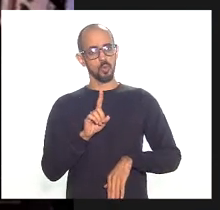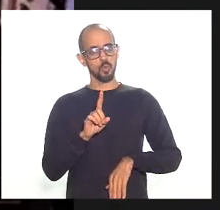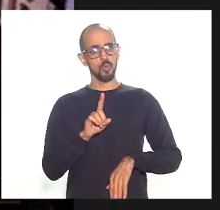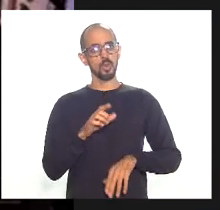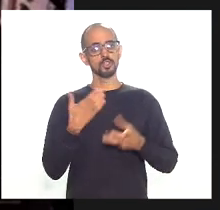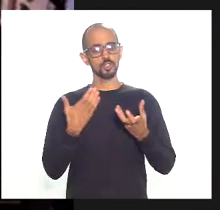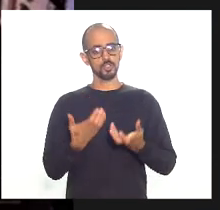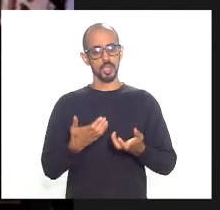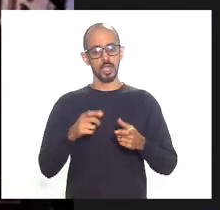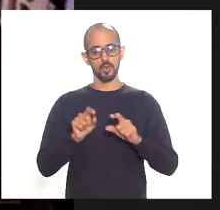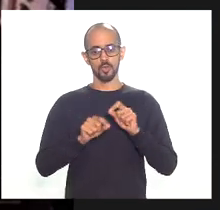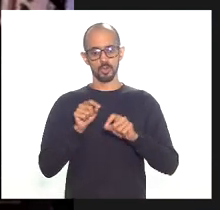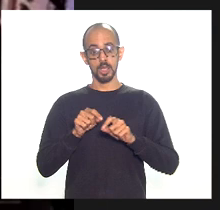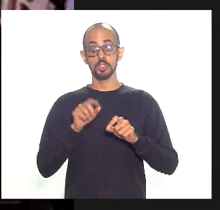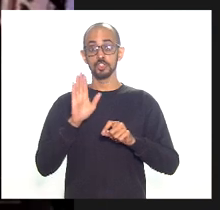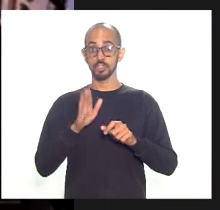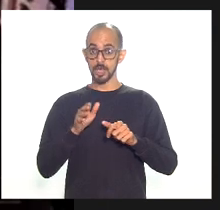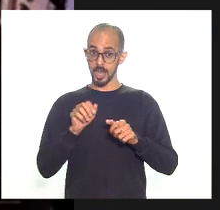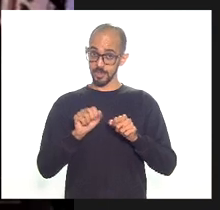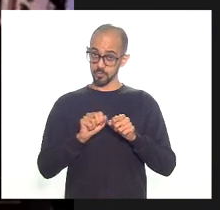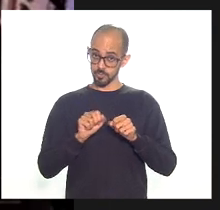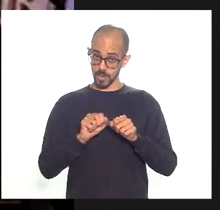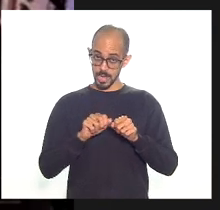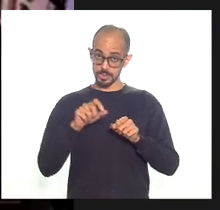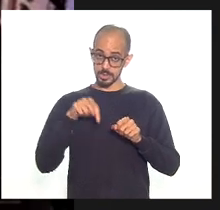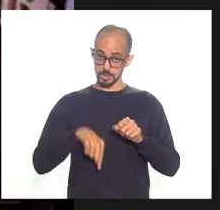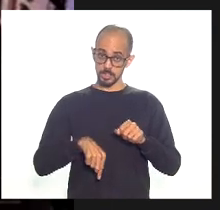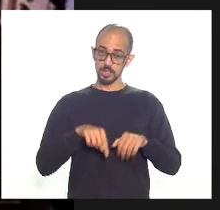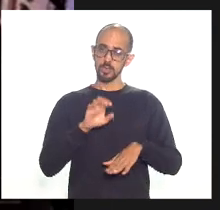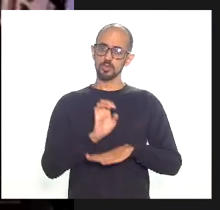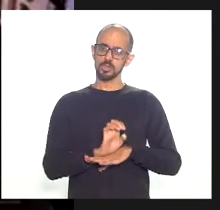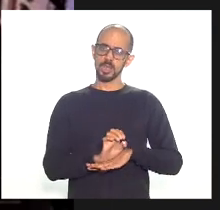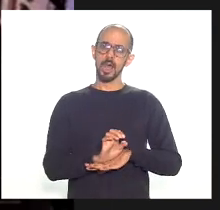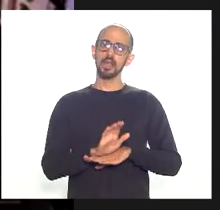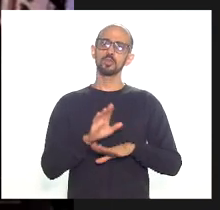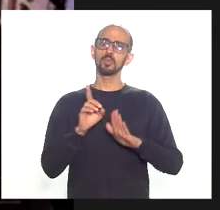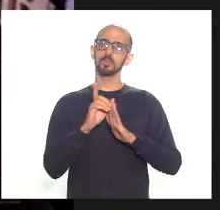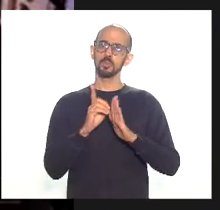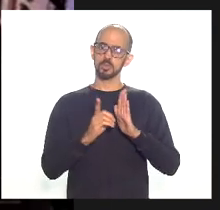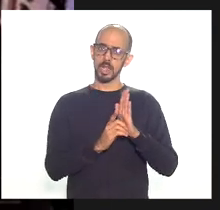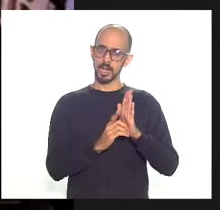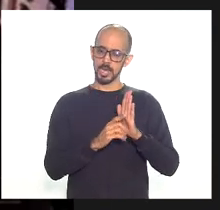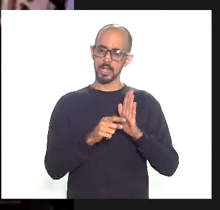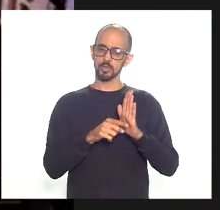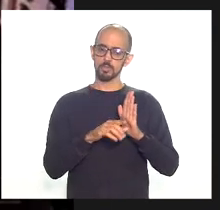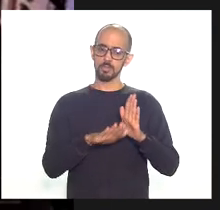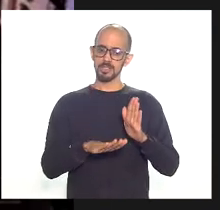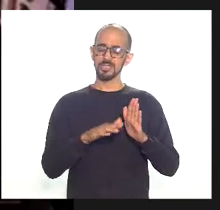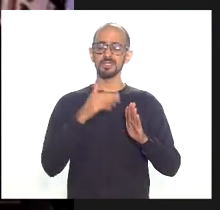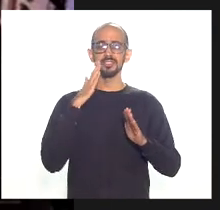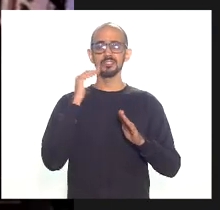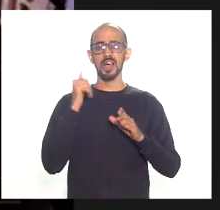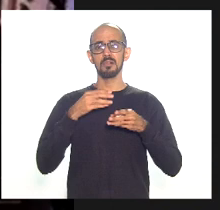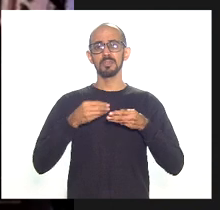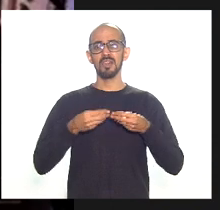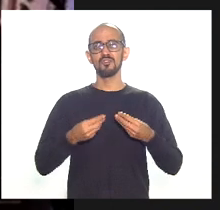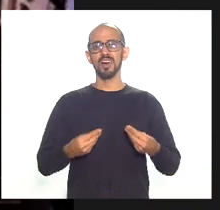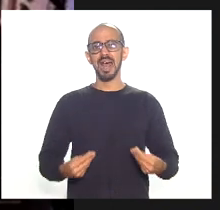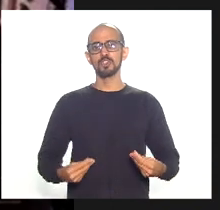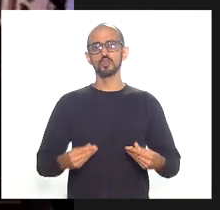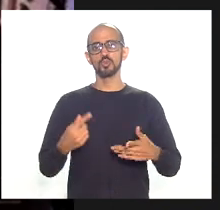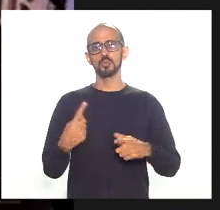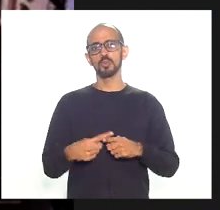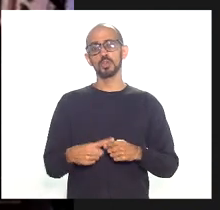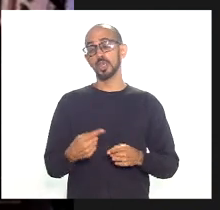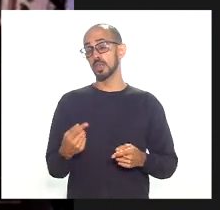é executado no Estado, mas via decreto, e nós sabemos e conhecemos a fragilidade dos decretos, né, que fica à mercê